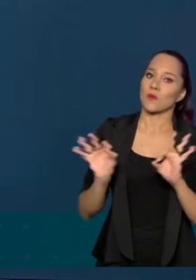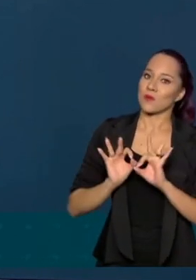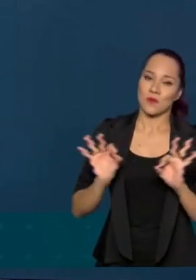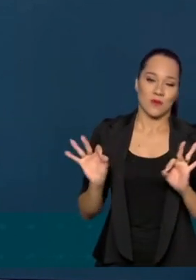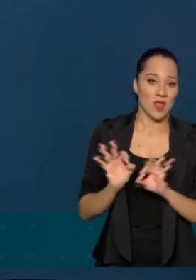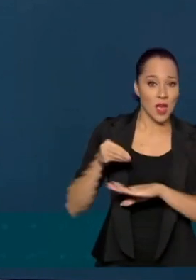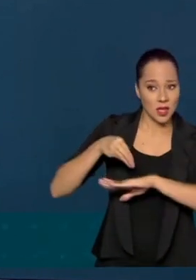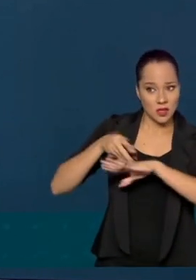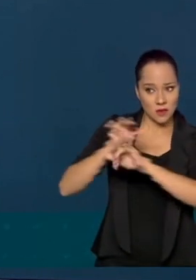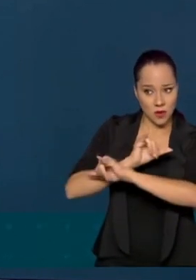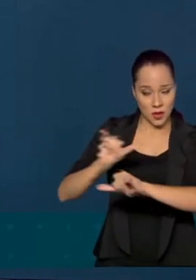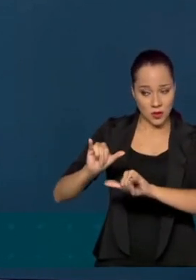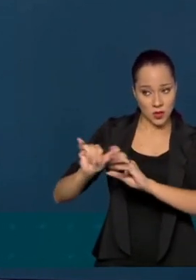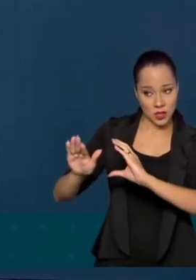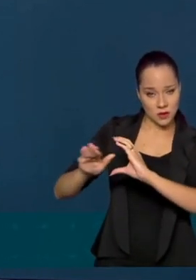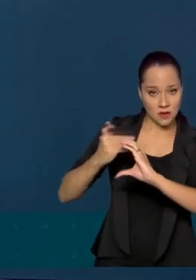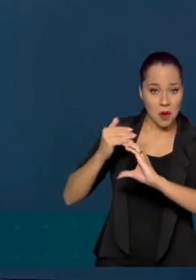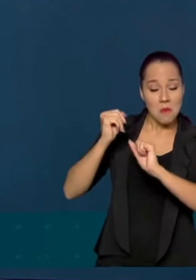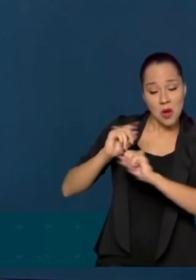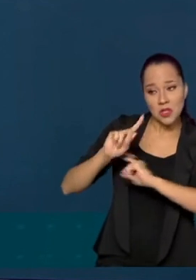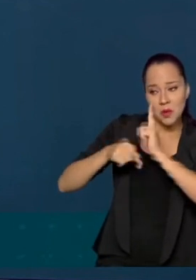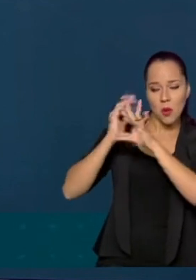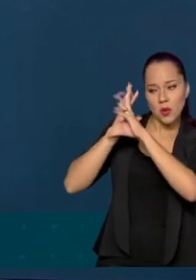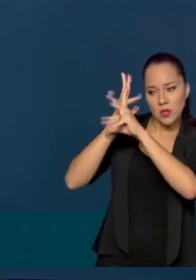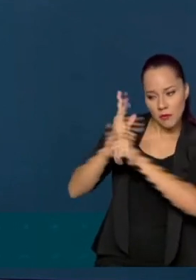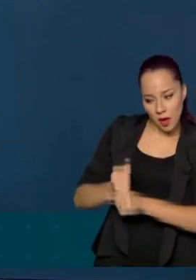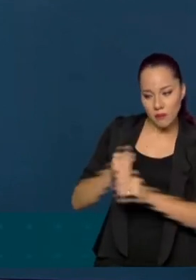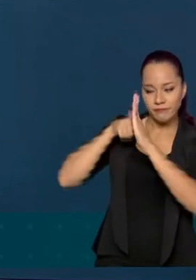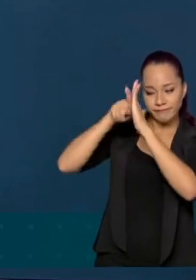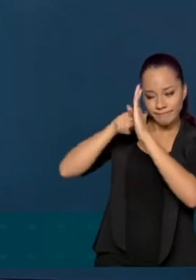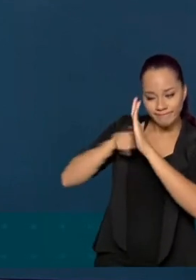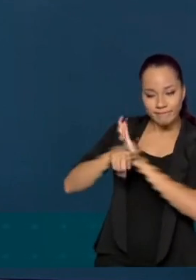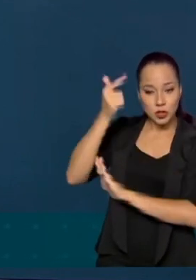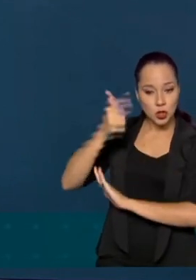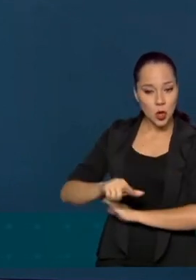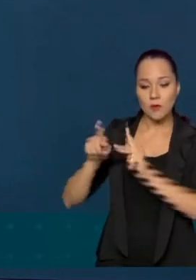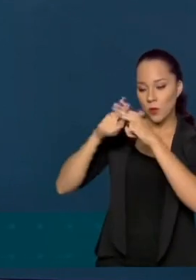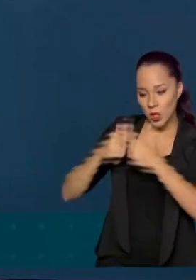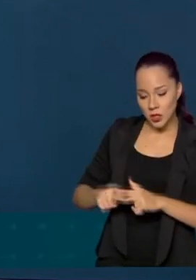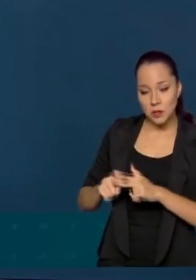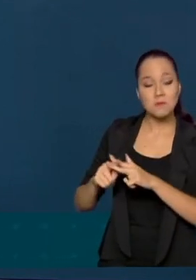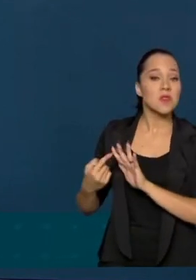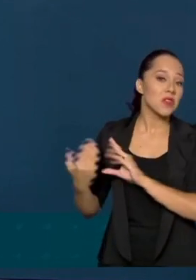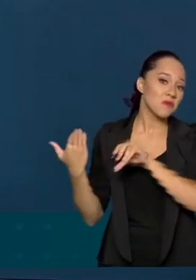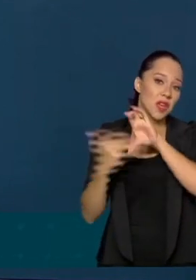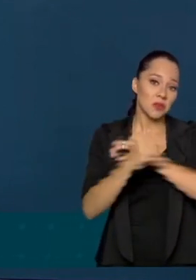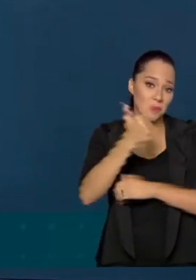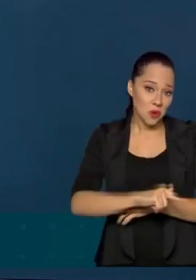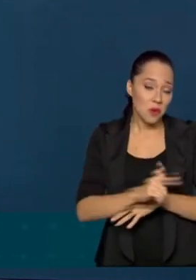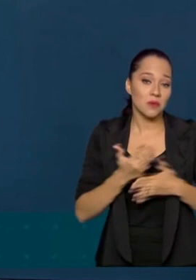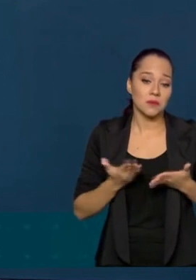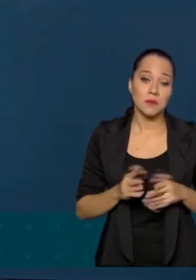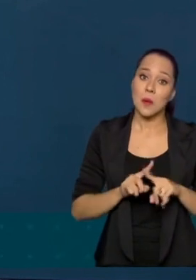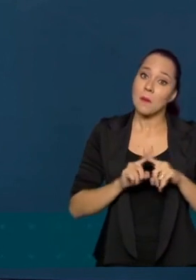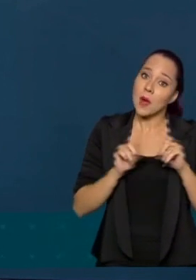esses dados apresentados podem ser revistos corrigidos e reapresentados mais